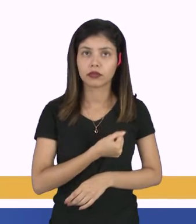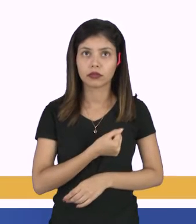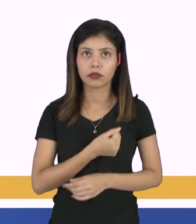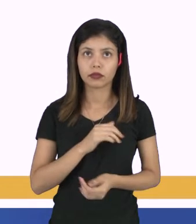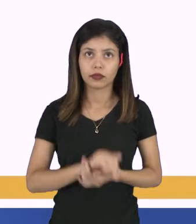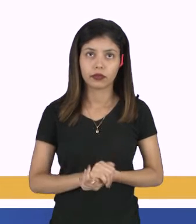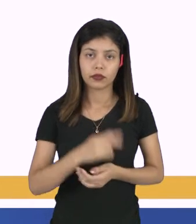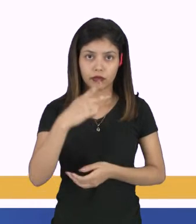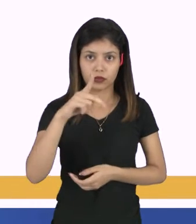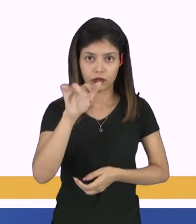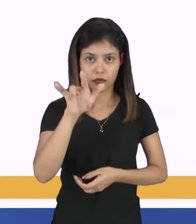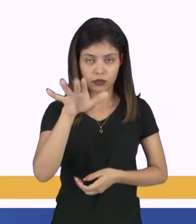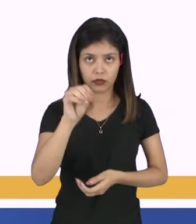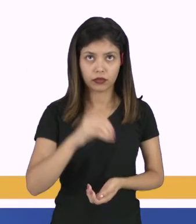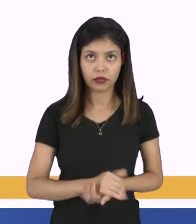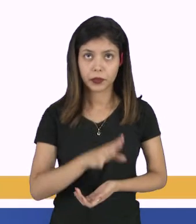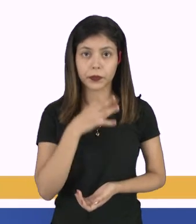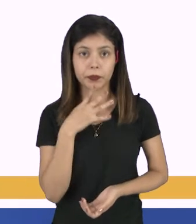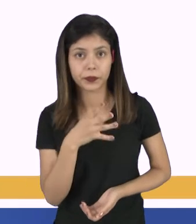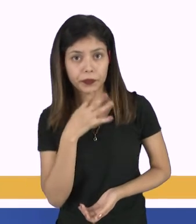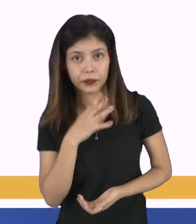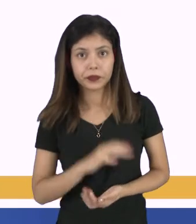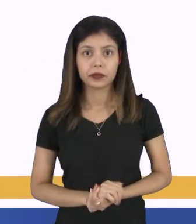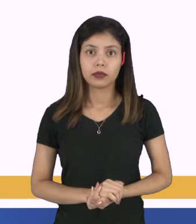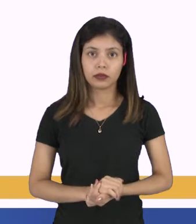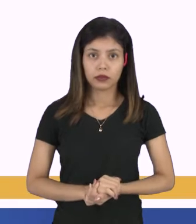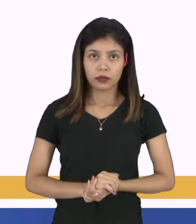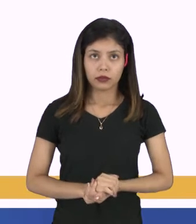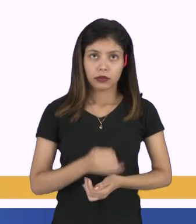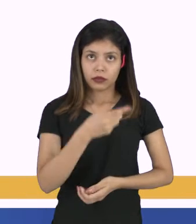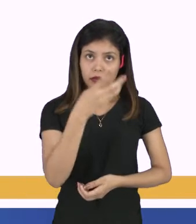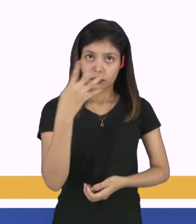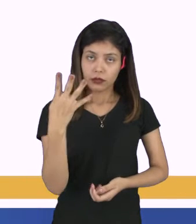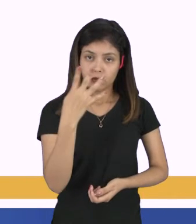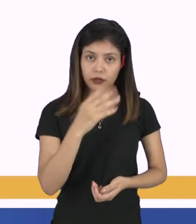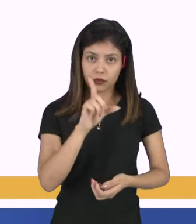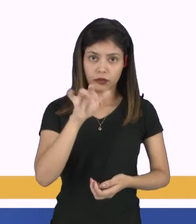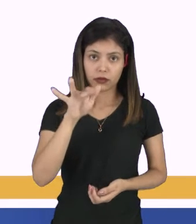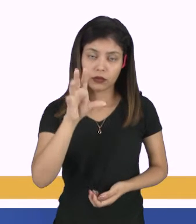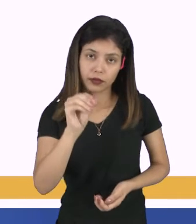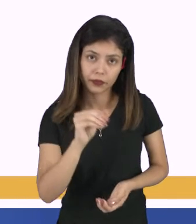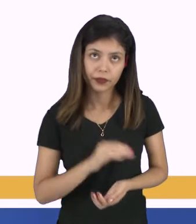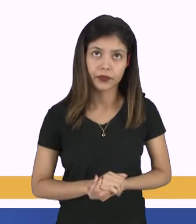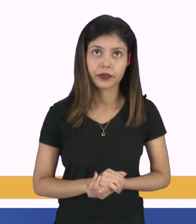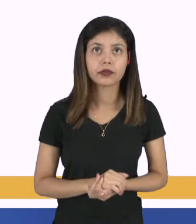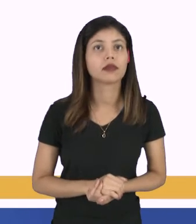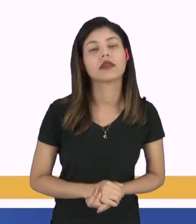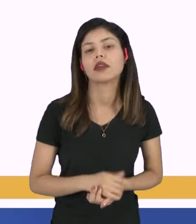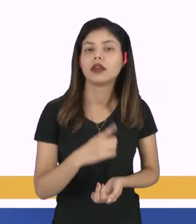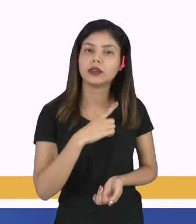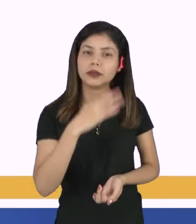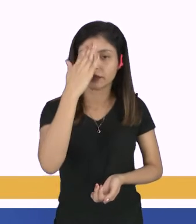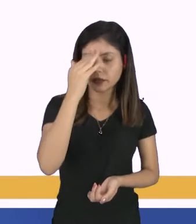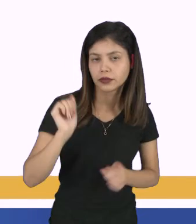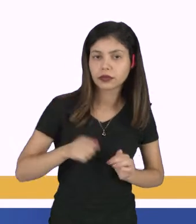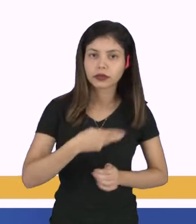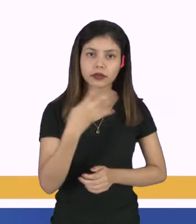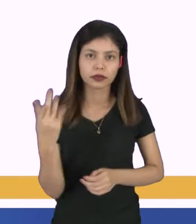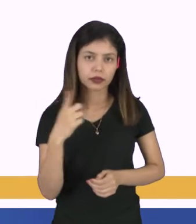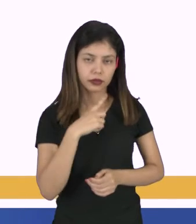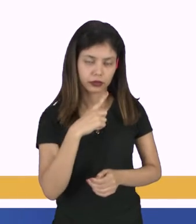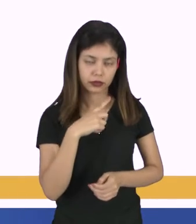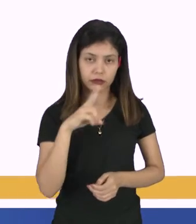de diagonais de um polígono conhecendo-se, né, a sua quantidade de lados. Então, para eu saber